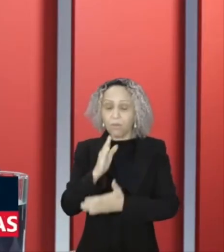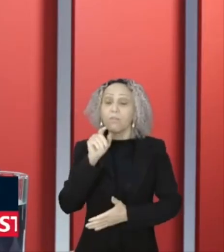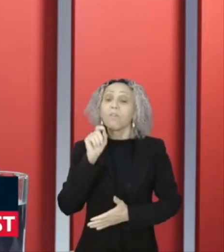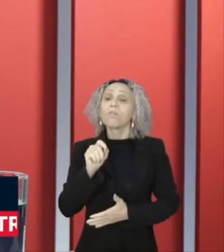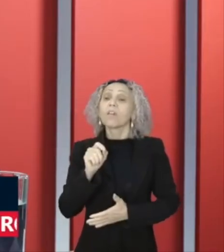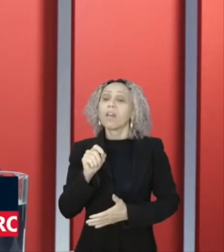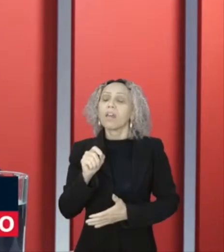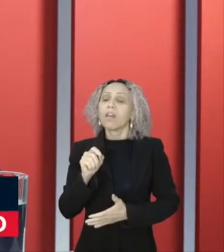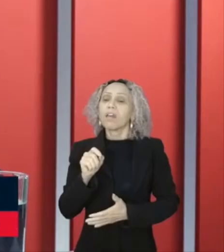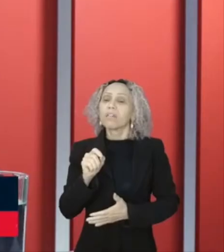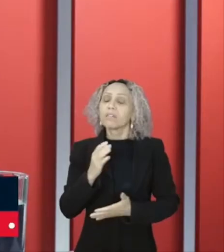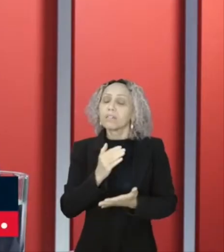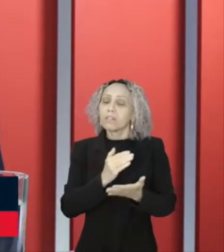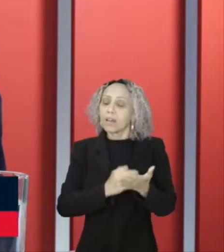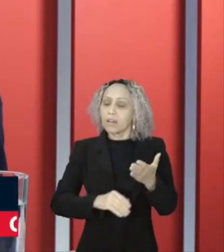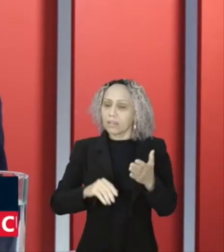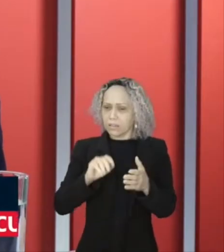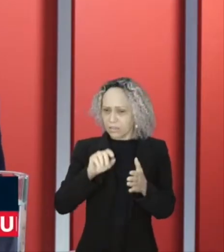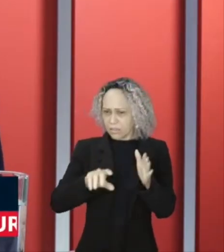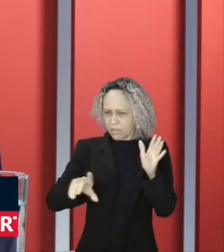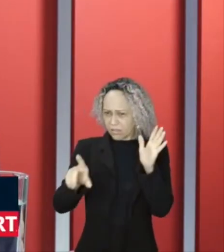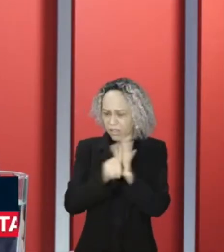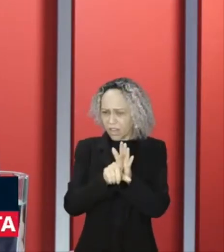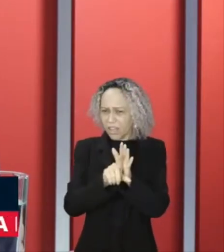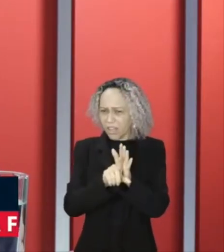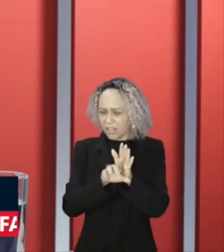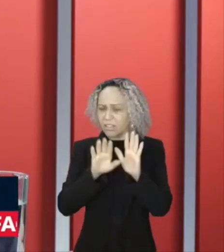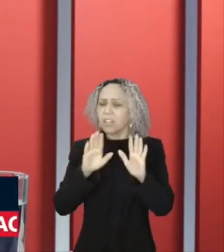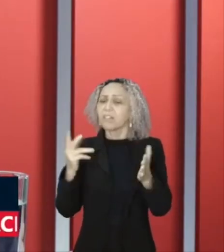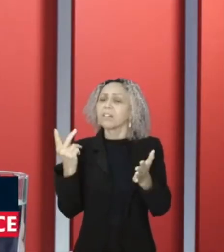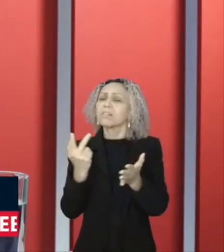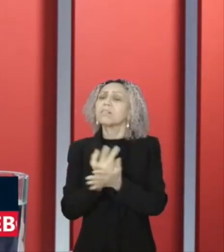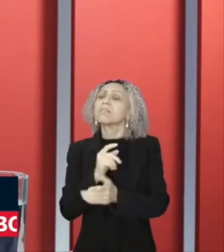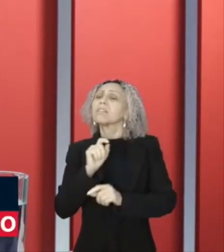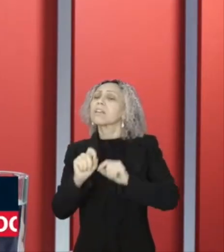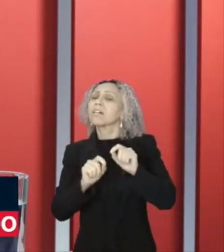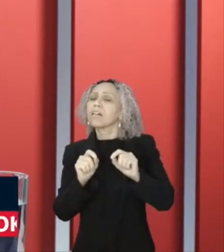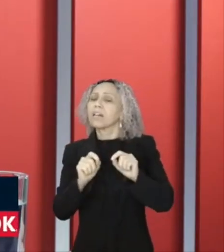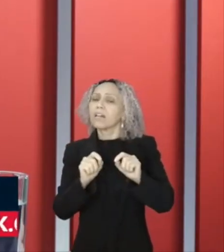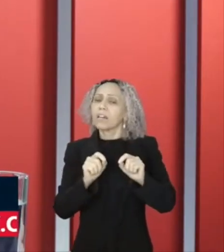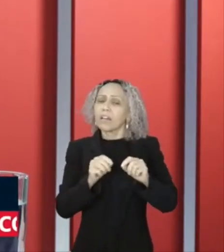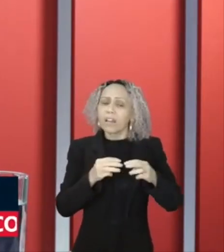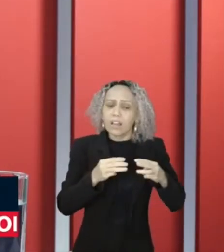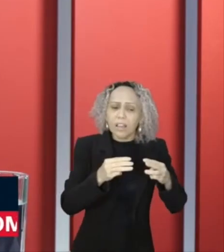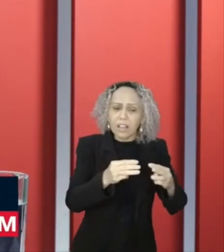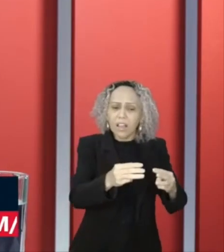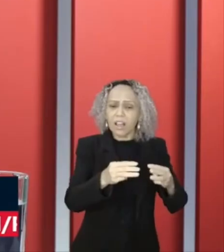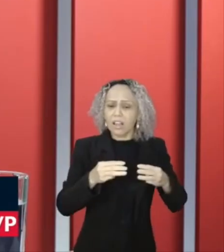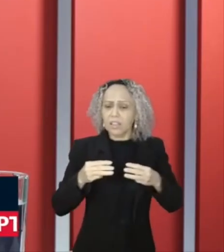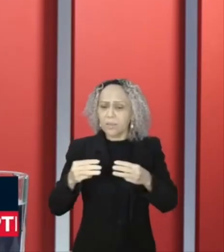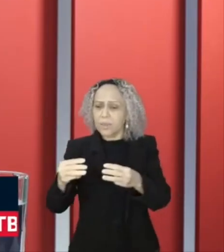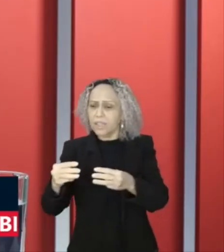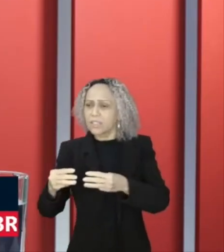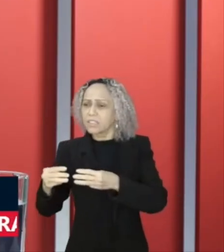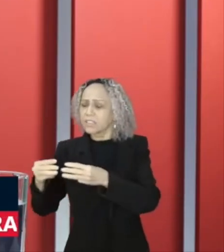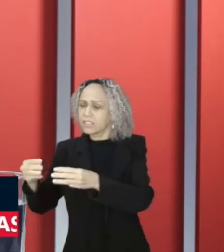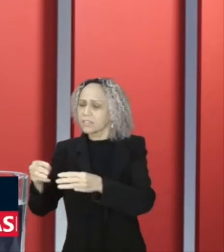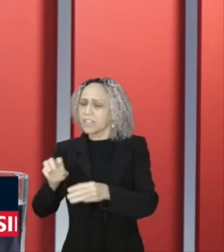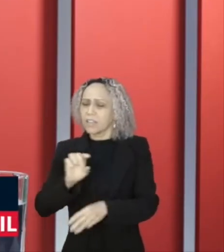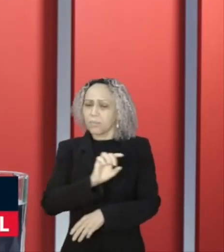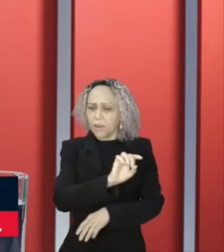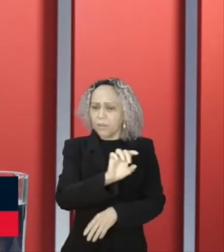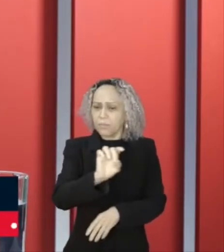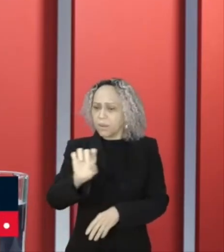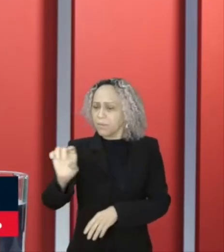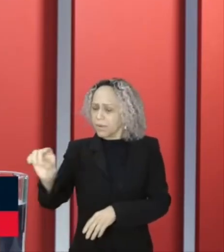cada ministério terá, então, programas compatíveis com os seus objetivos e terá ações